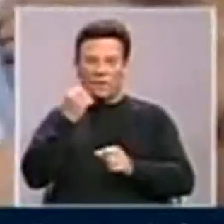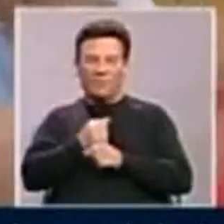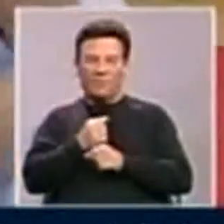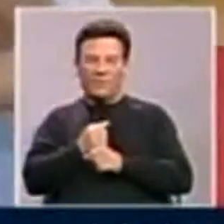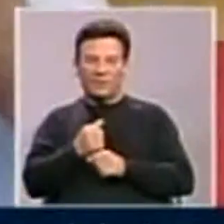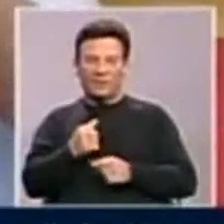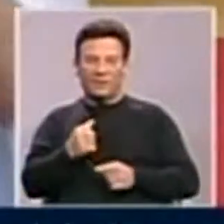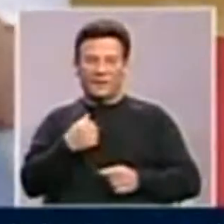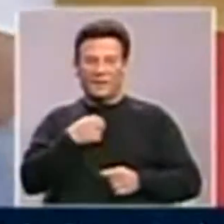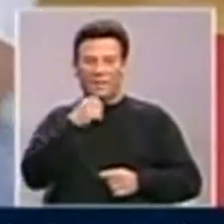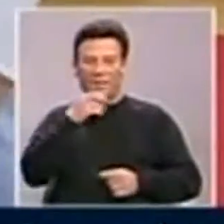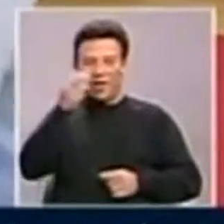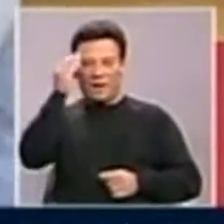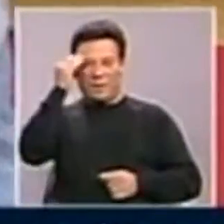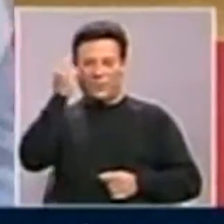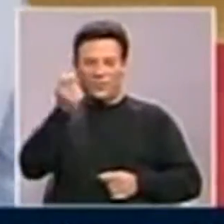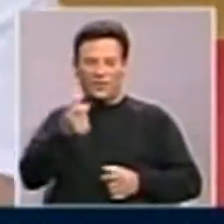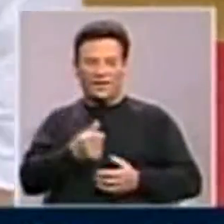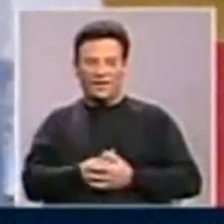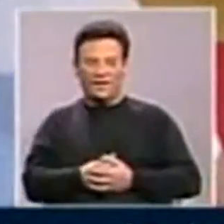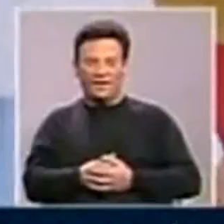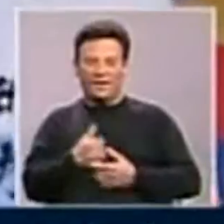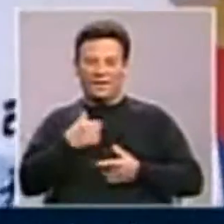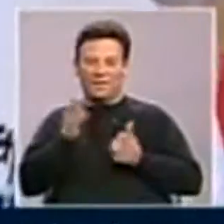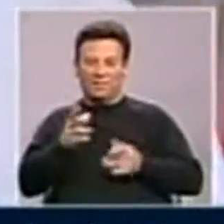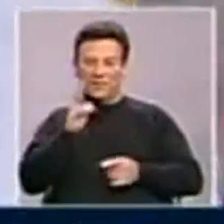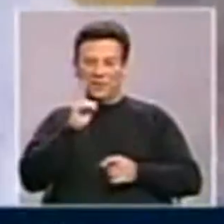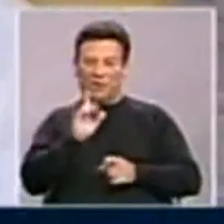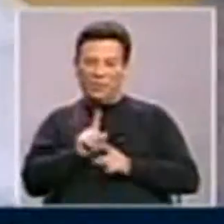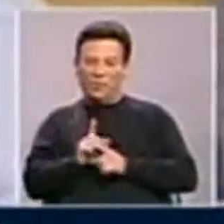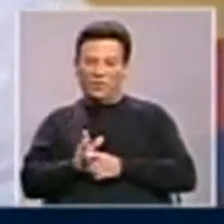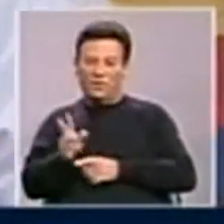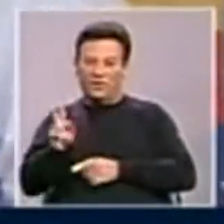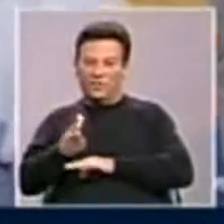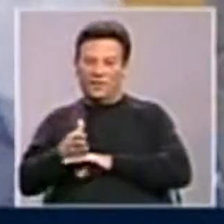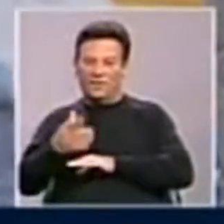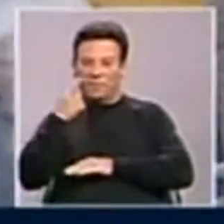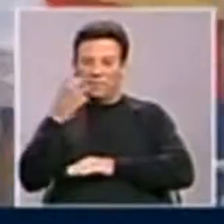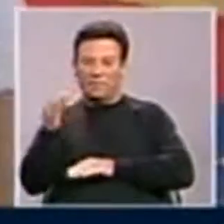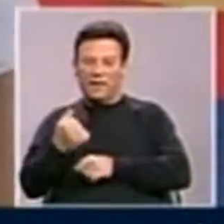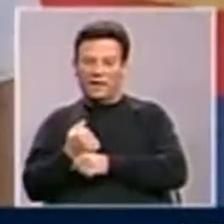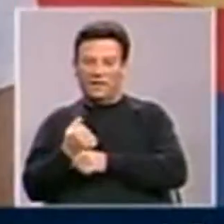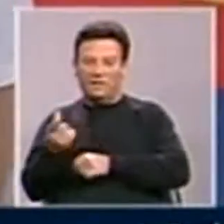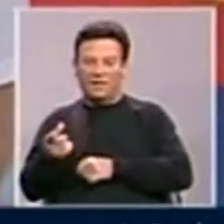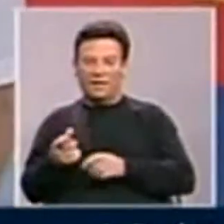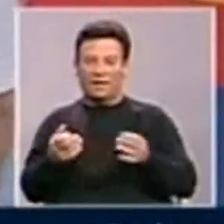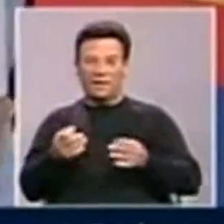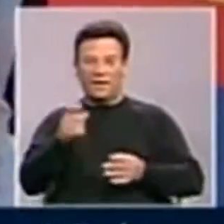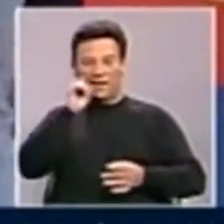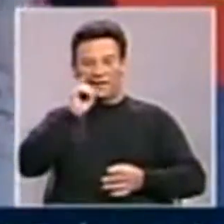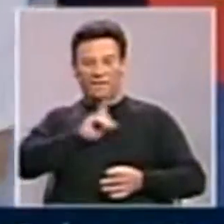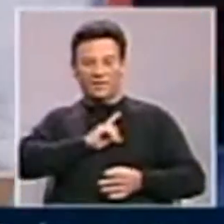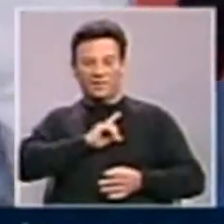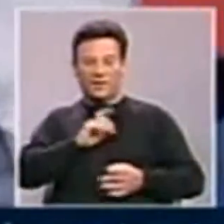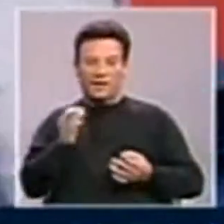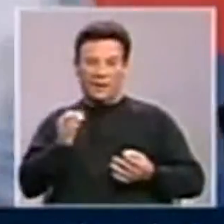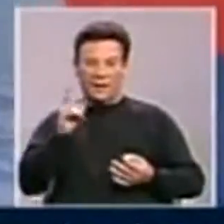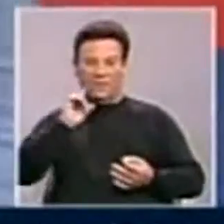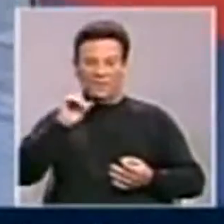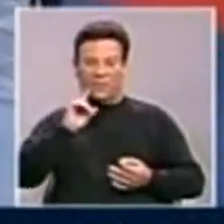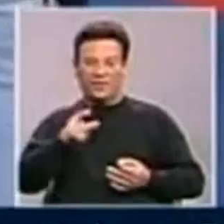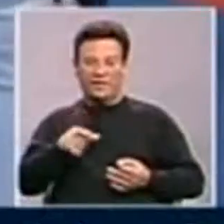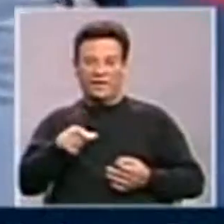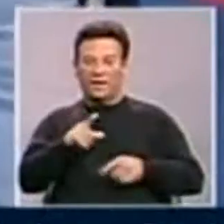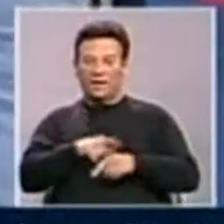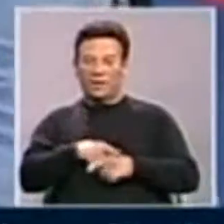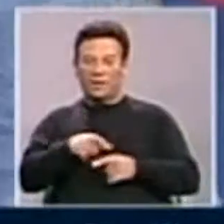faz, que é para a gente também aprender um bocadinho, já que eu tenho que continuar para a segunda parte e mostrar outras atividades. De facto, a defesa pessoal é sem dúvida importante